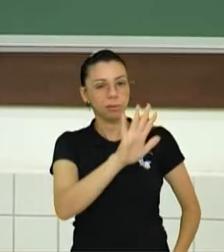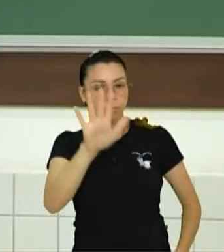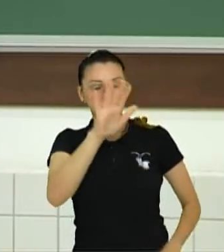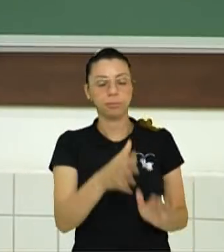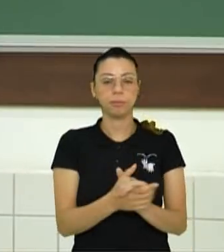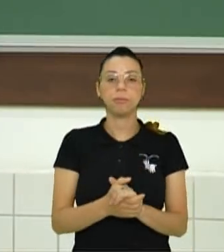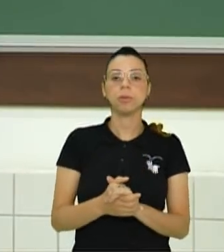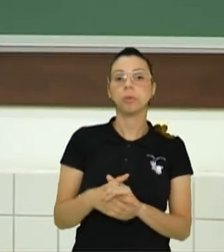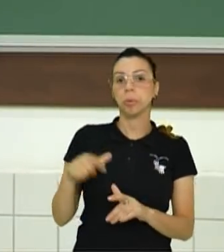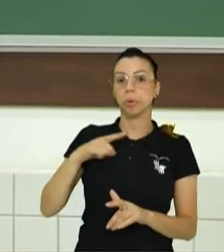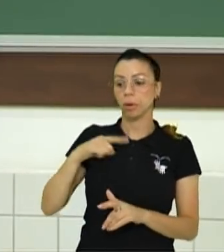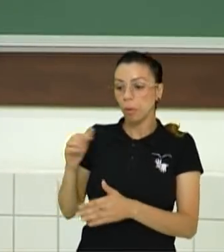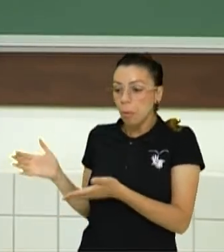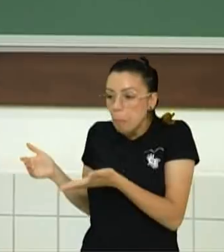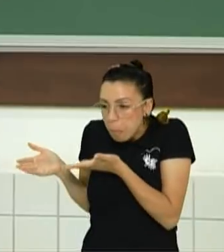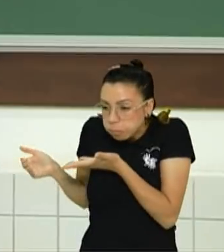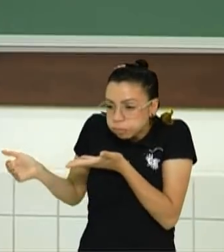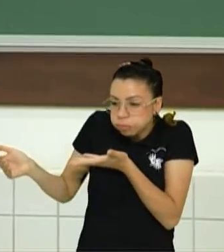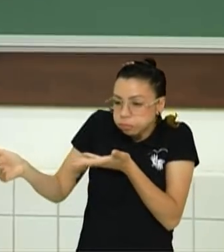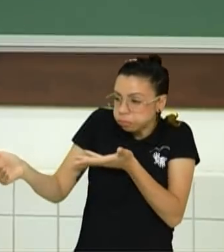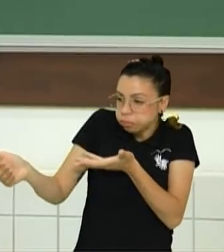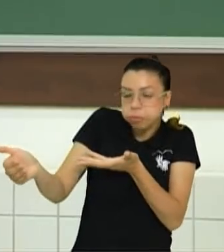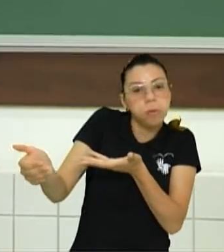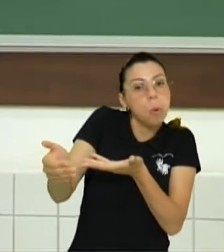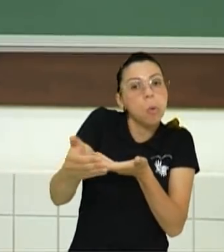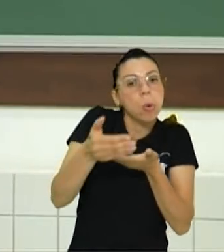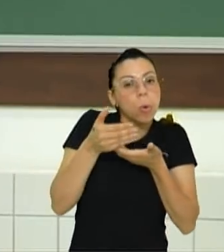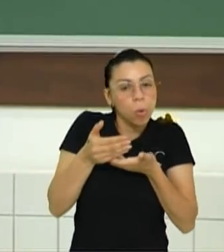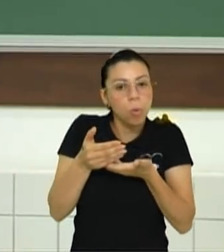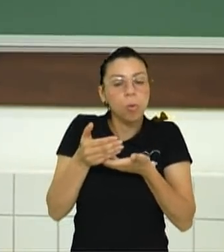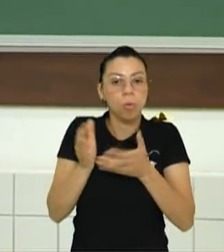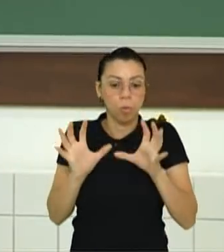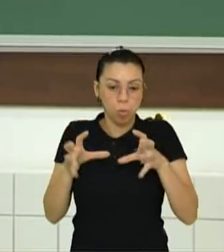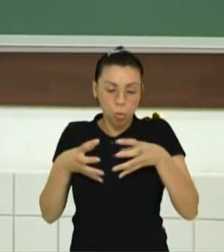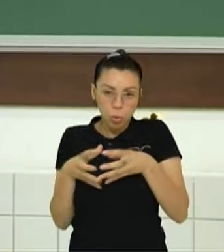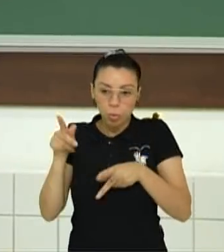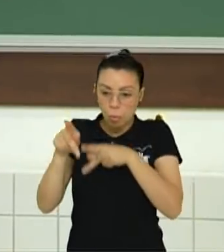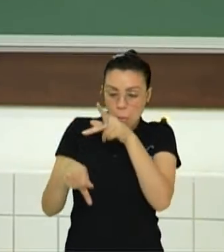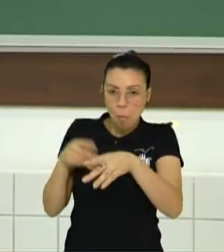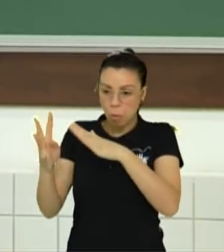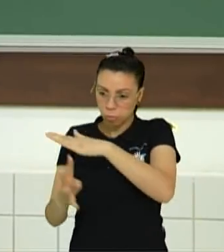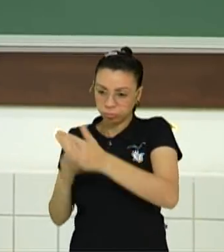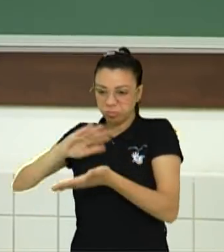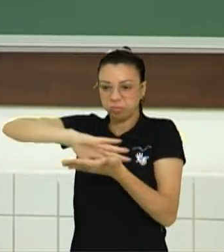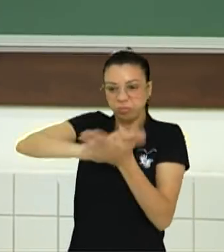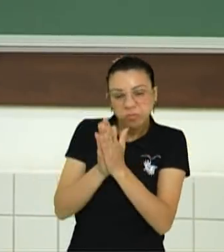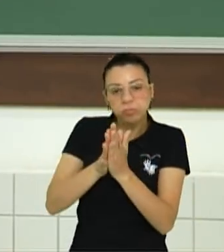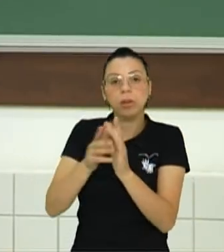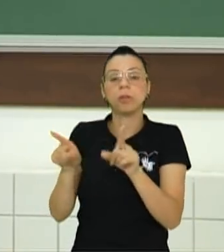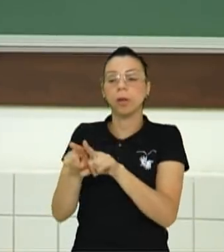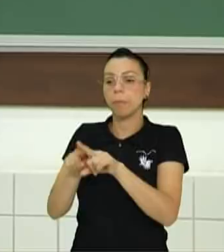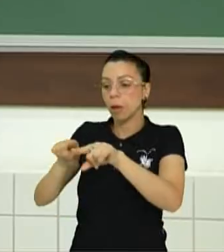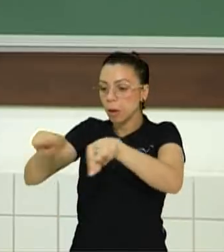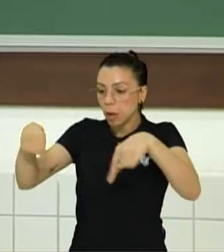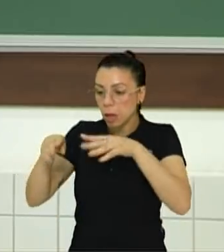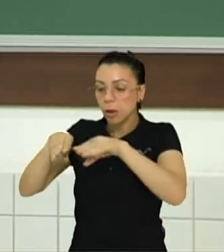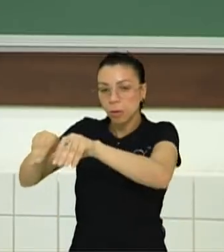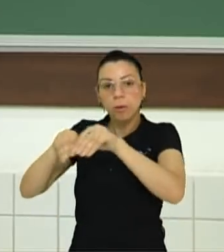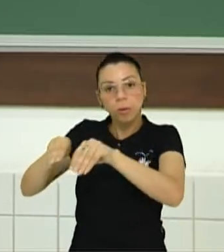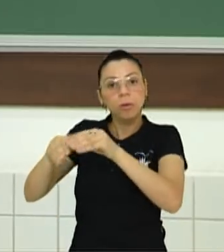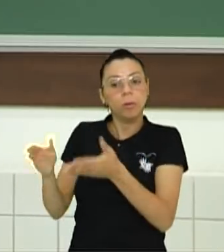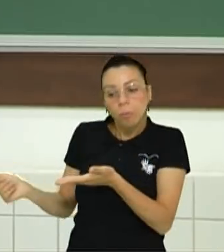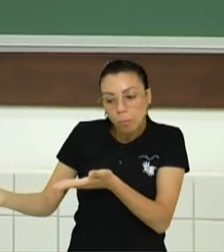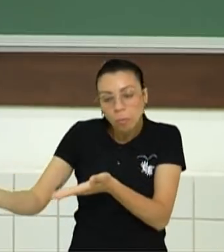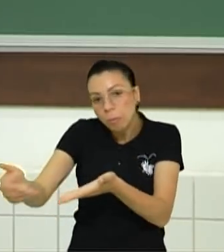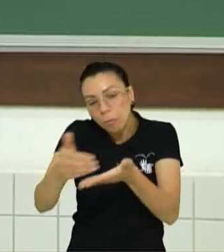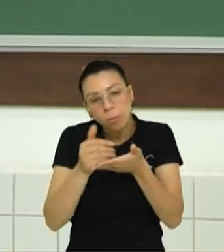nós conquistarmos, um grupo, um povo estrangeiro que nós derrotarmos, as terras que nós tomarmos,